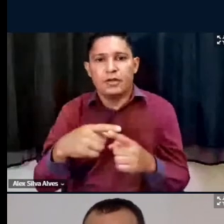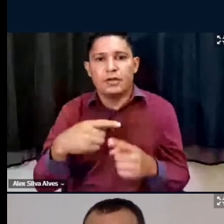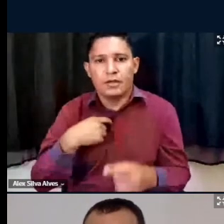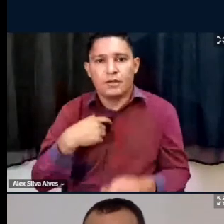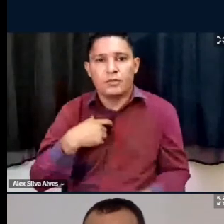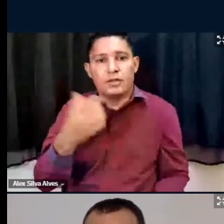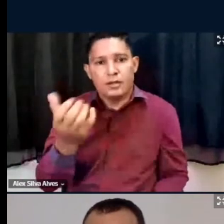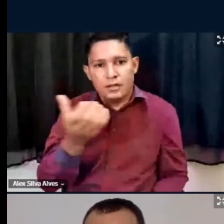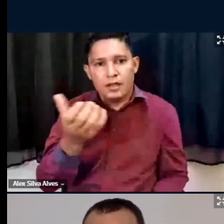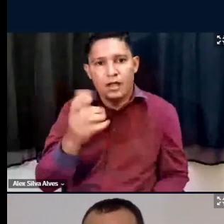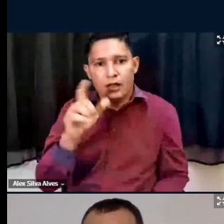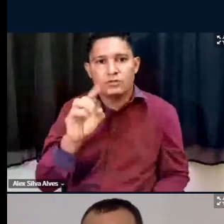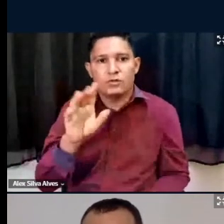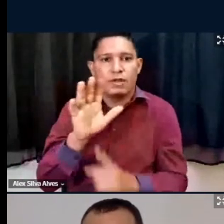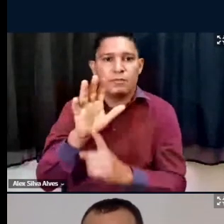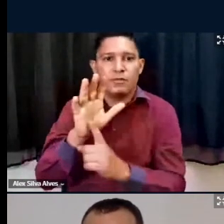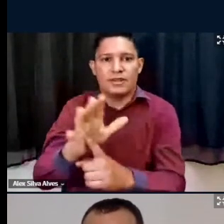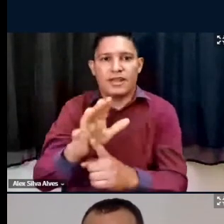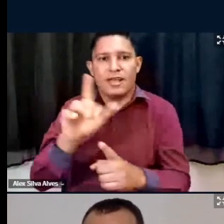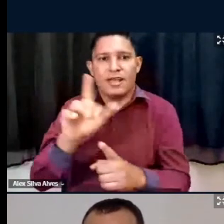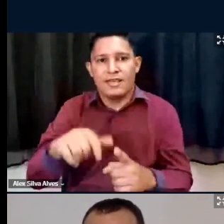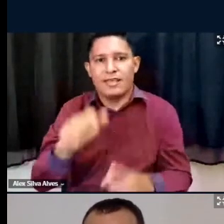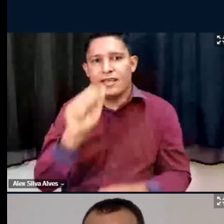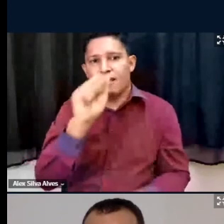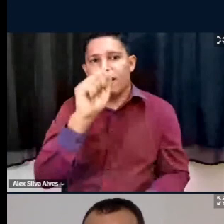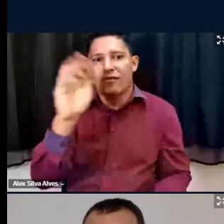Não tá... Luciana, ninguém ouve.